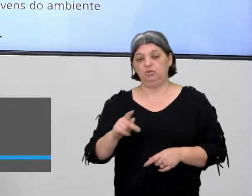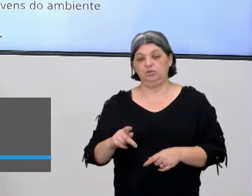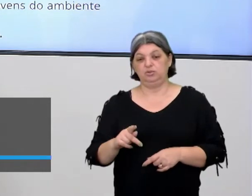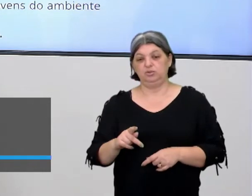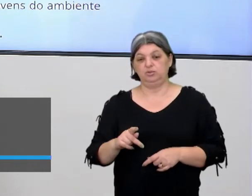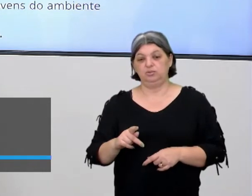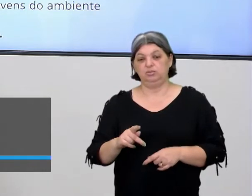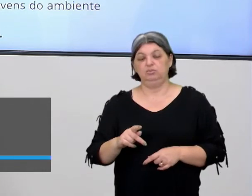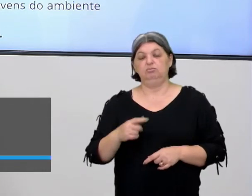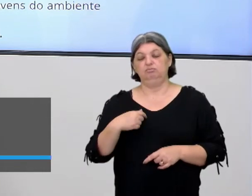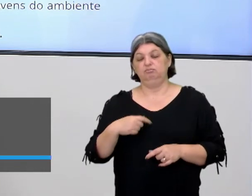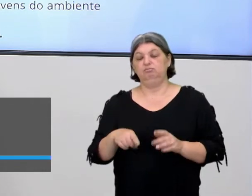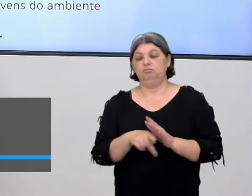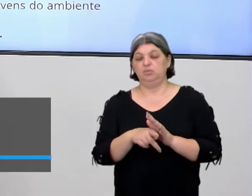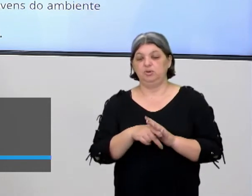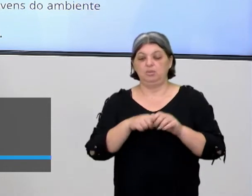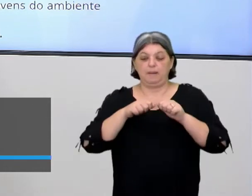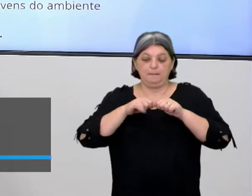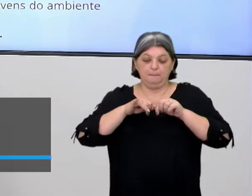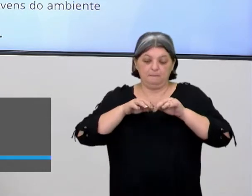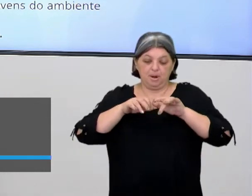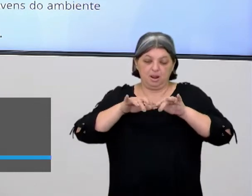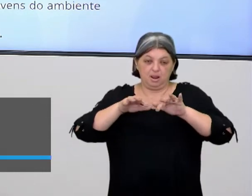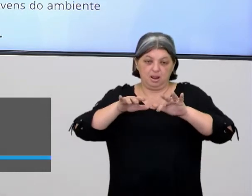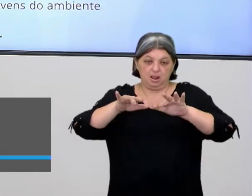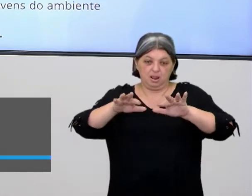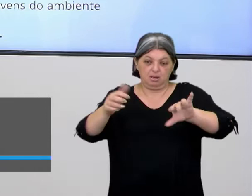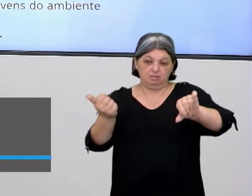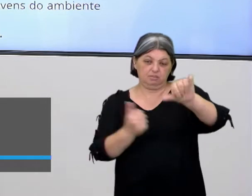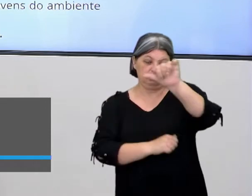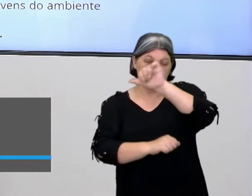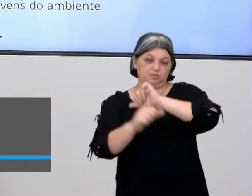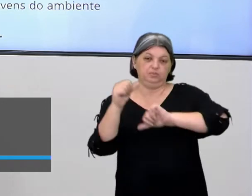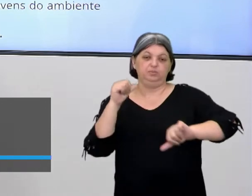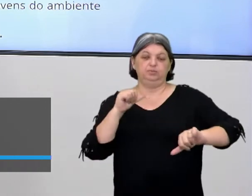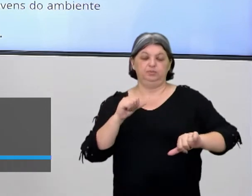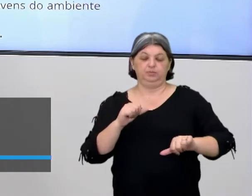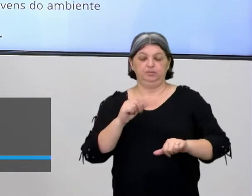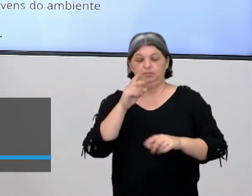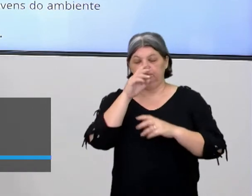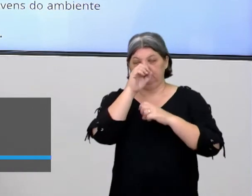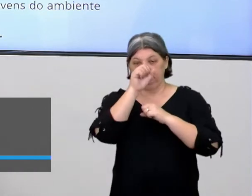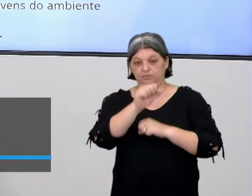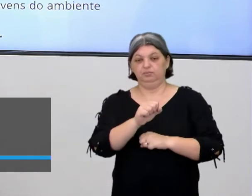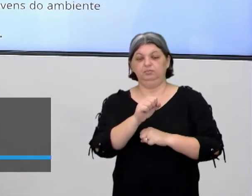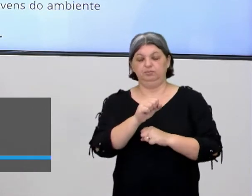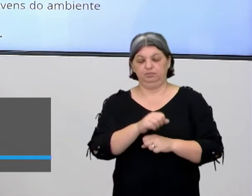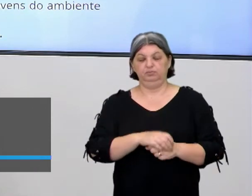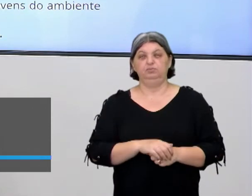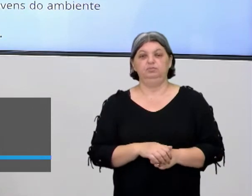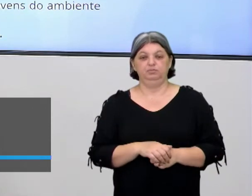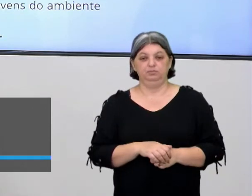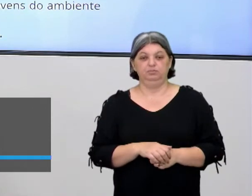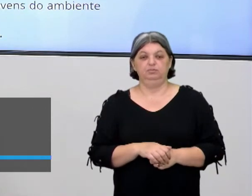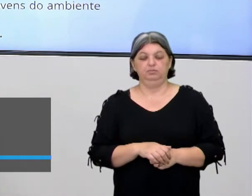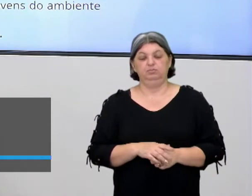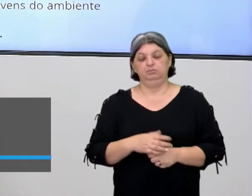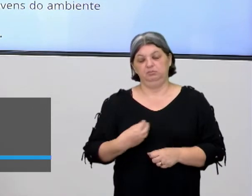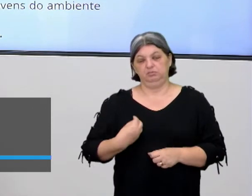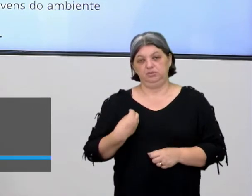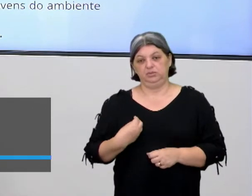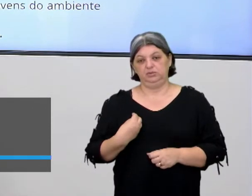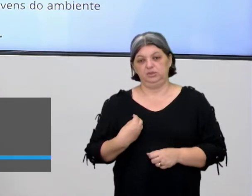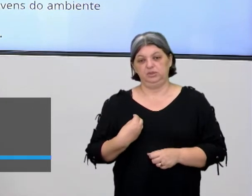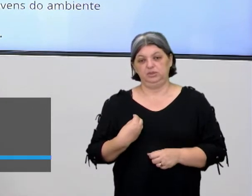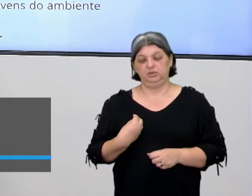vivi essa pandemia, né? Ocorreu uma mudança muito grande, muito significativa aí na minha vida, né? Porque